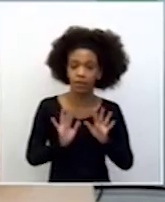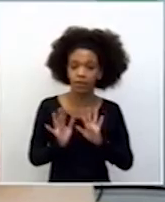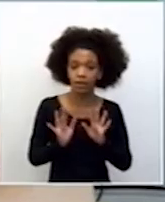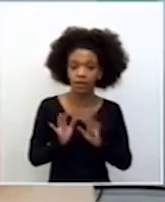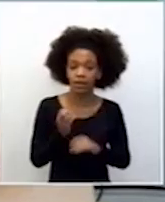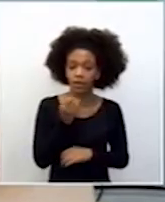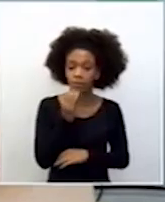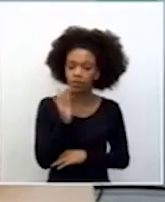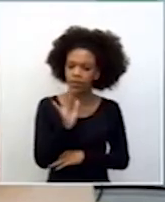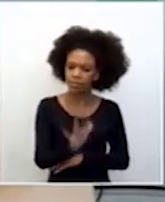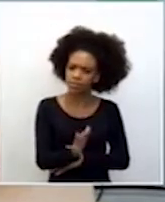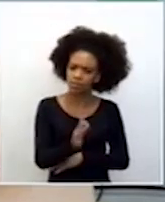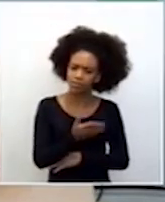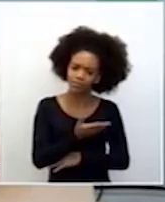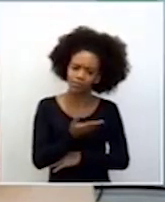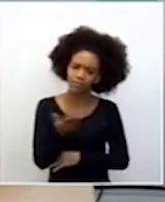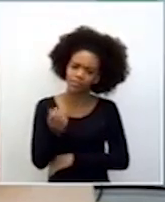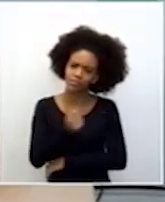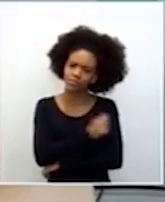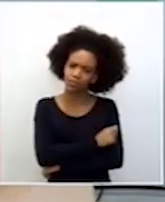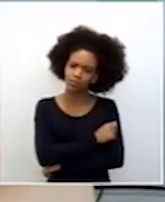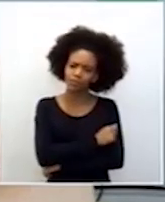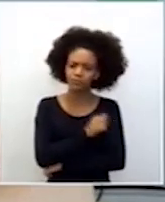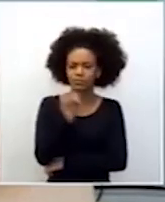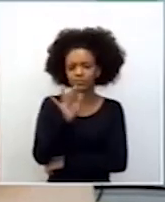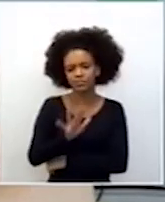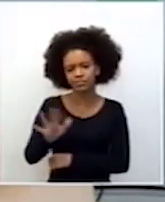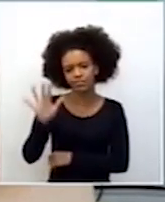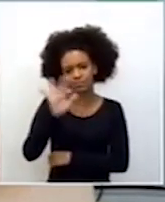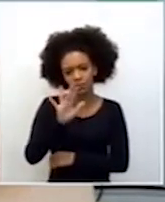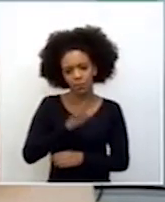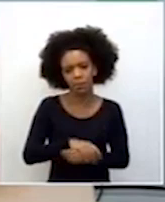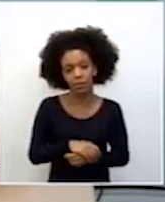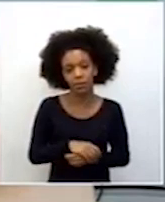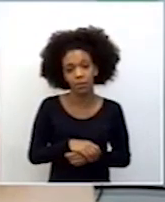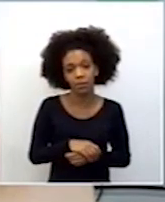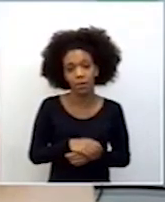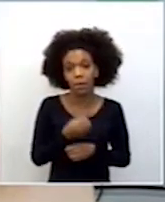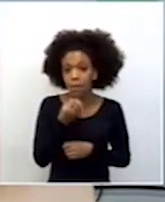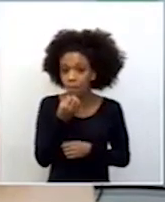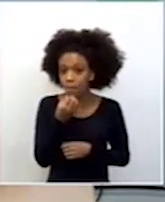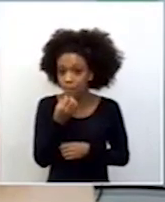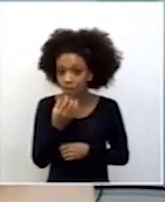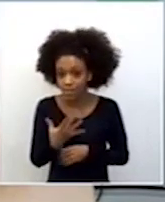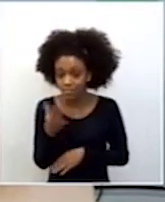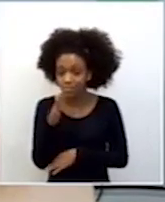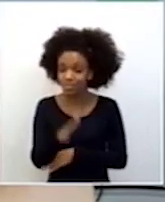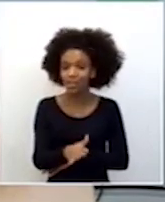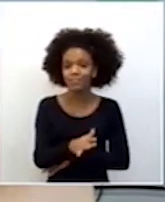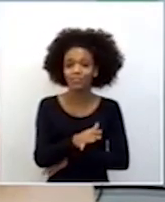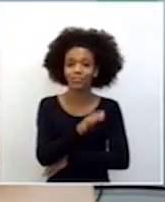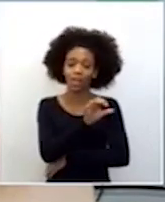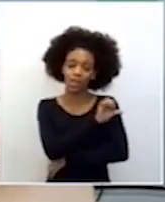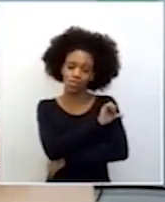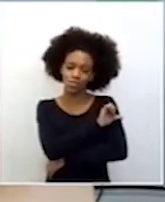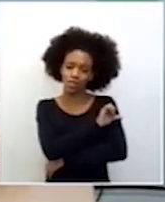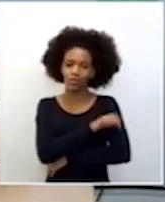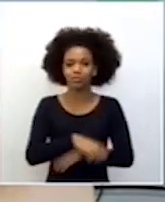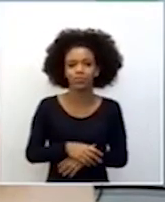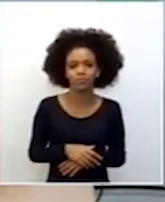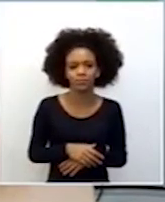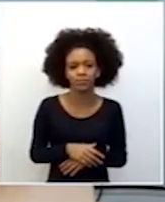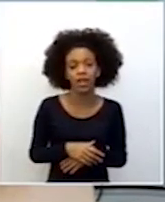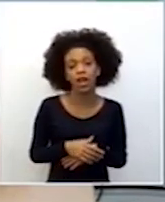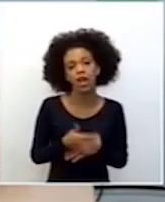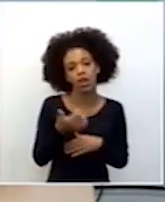Olá, boa tarde, queridos alunos do estado de São Paulo. Boa tarde, queridos alunos do 9º ano. Estamos aqui mais uma vez com